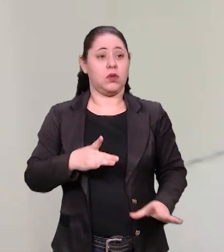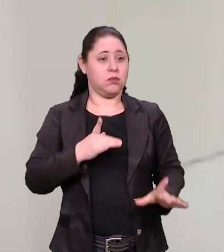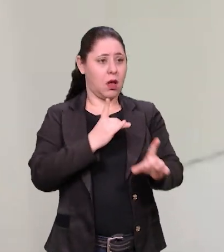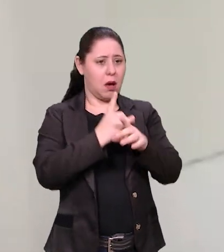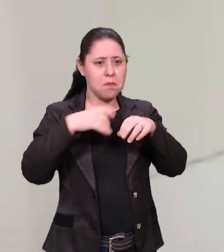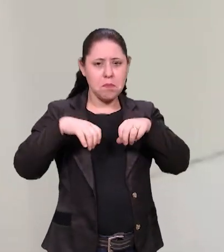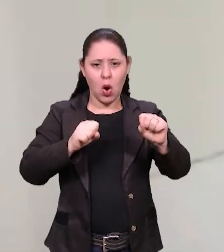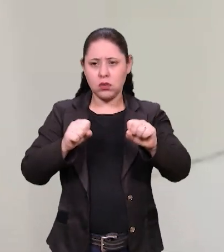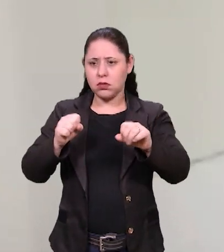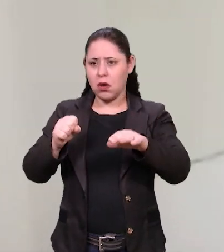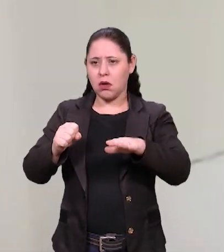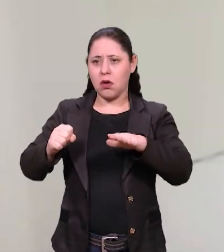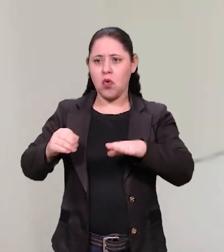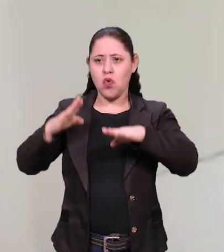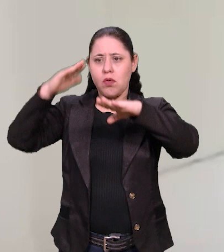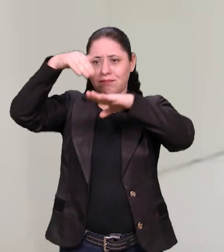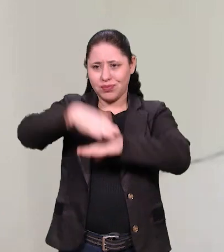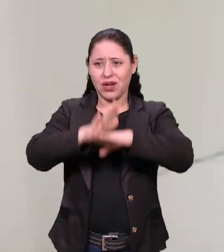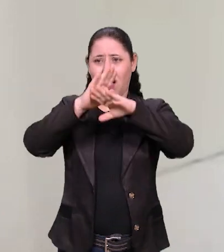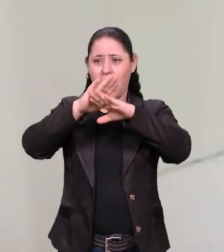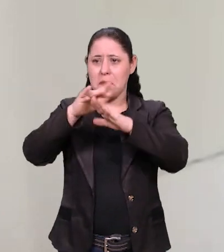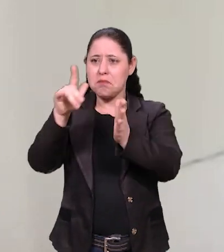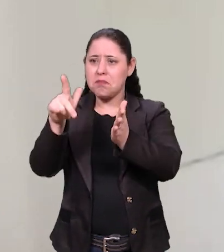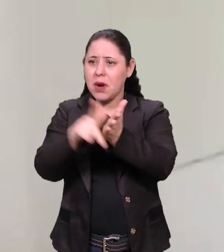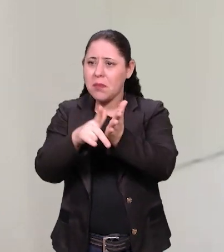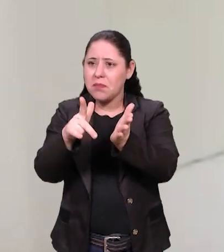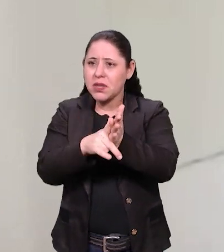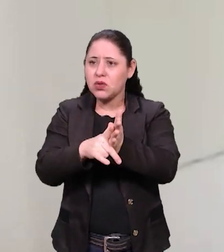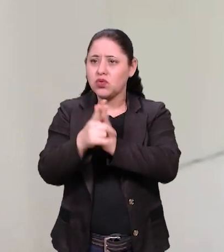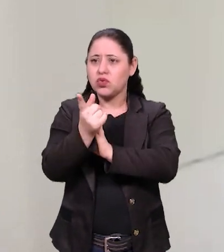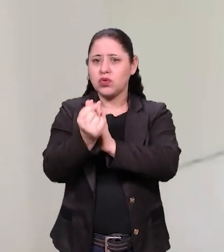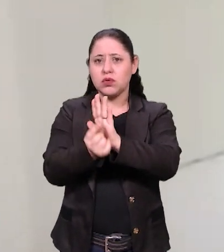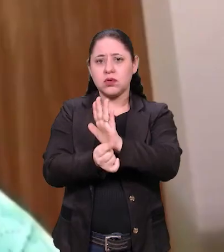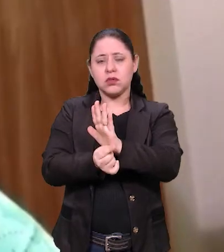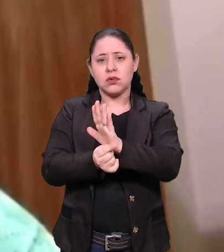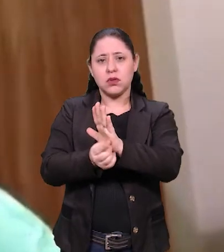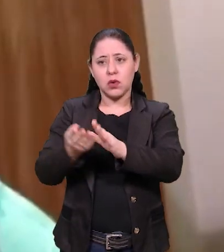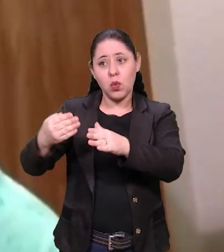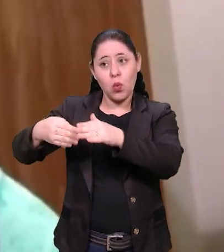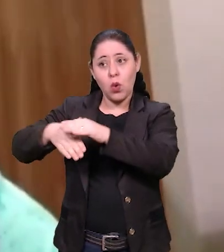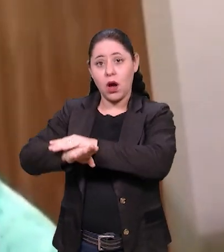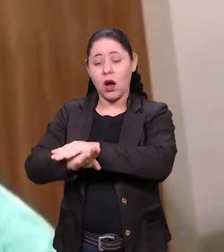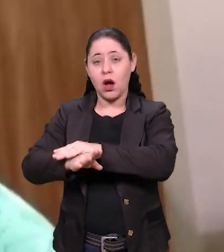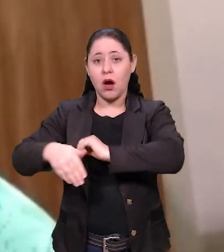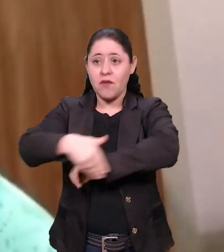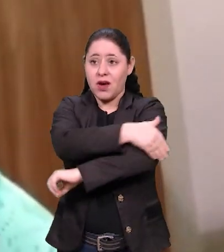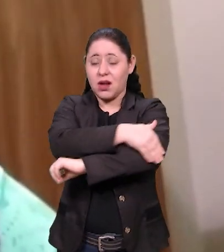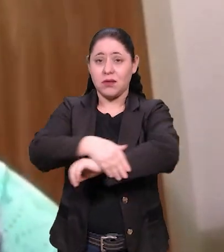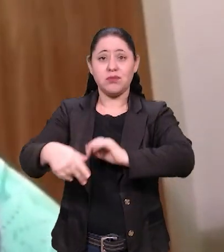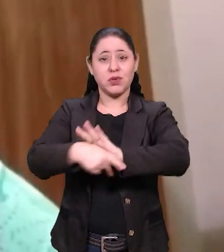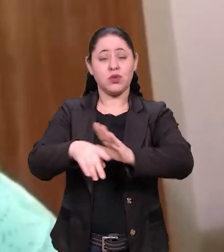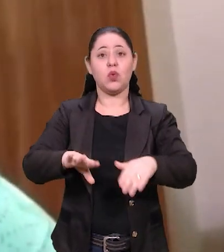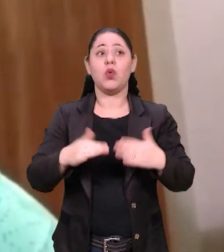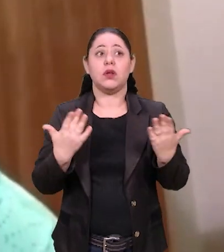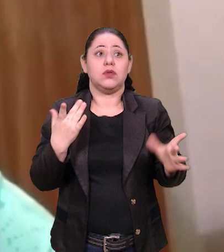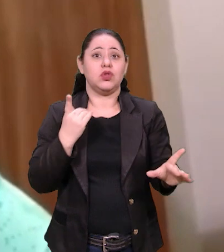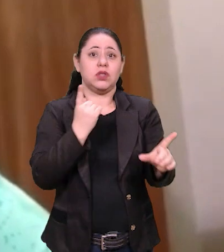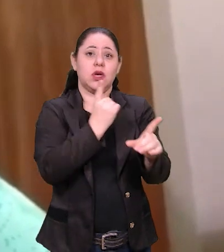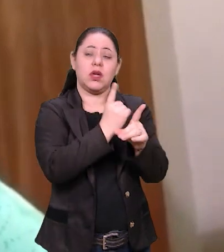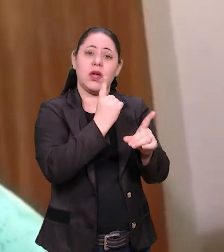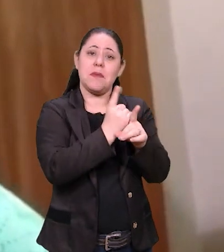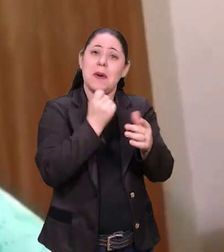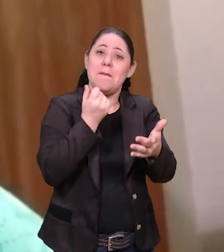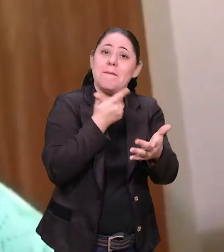o boleto e o dinheiro, daí voou o dinheiro na avenida e o boleto deu junto. Quando eu cheguei na lotérica, eu coloquei a mão